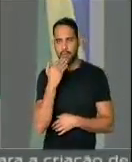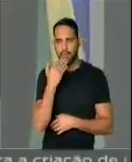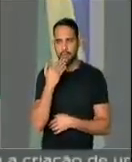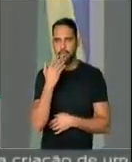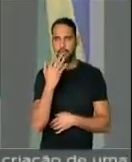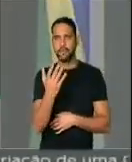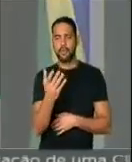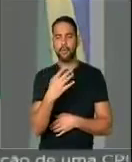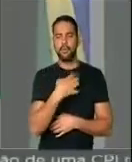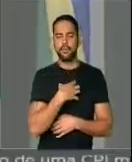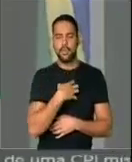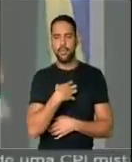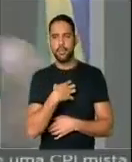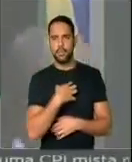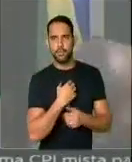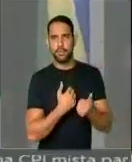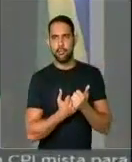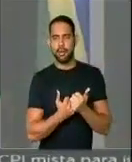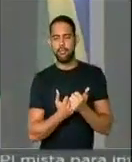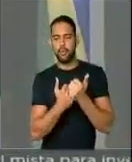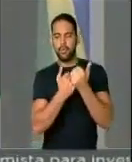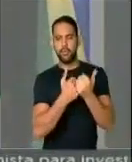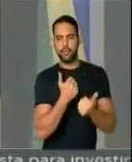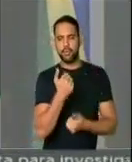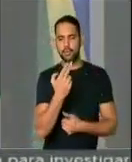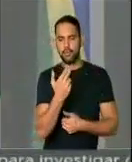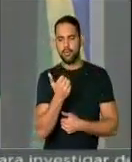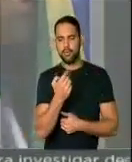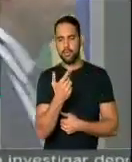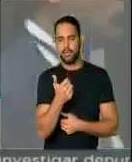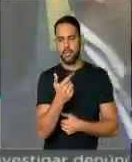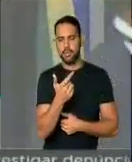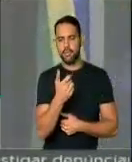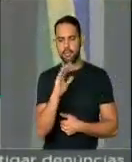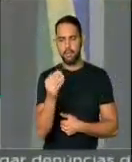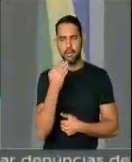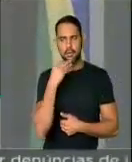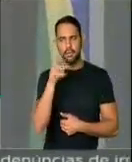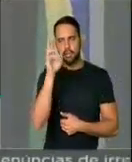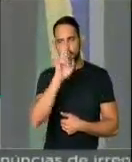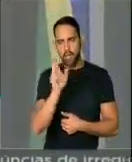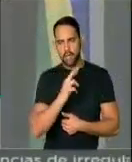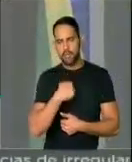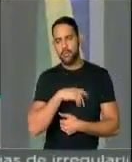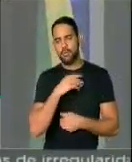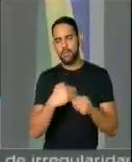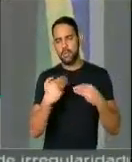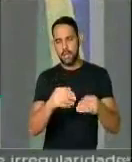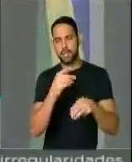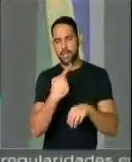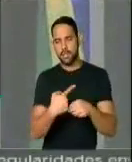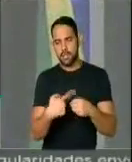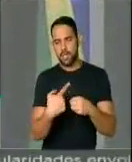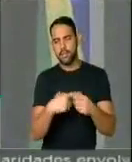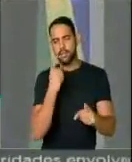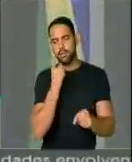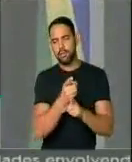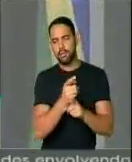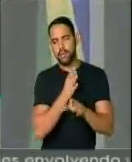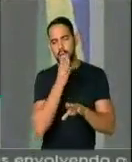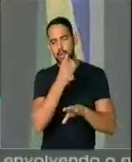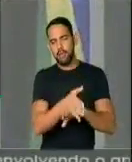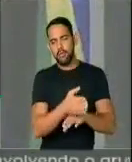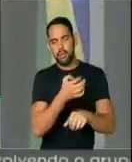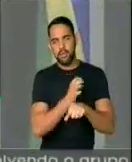né, no sentido de dar um aporte já de 12 milhões de reais. O Ministério das Cidades também, né, já se encontra indo ao estado de Alagoas